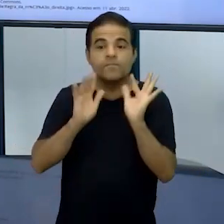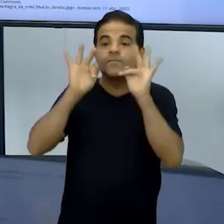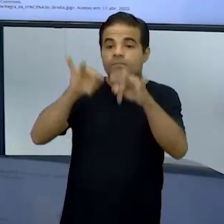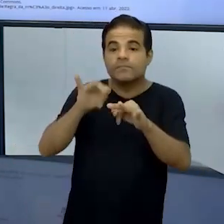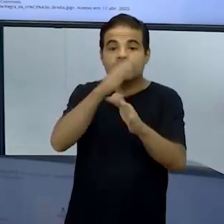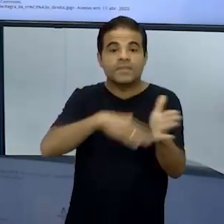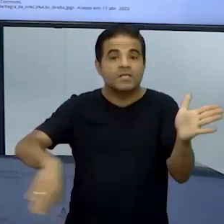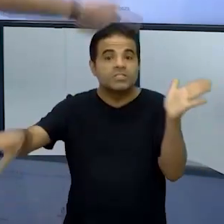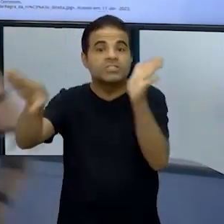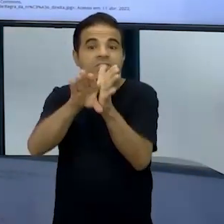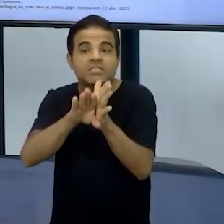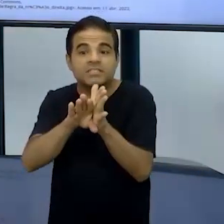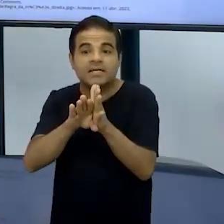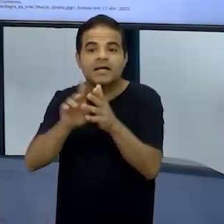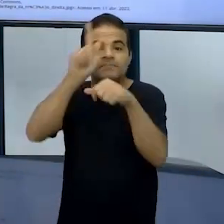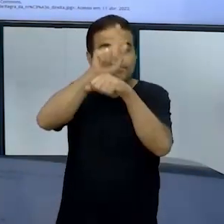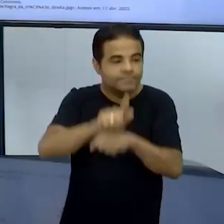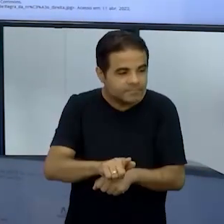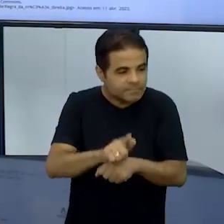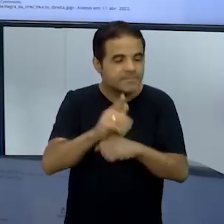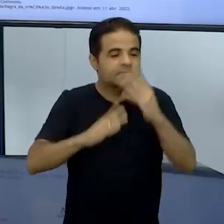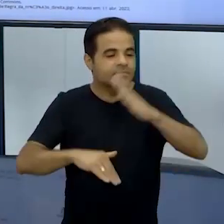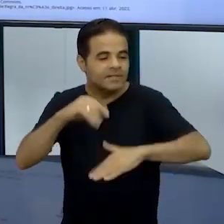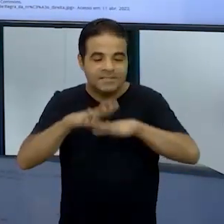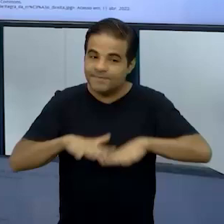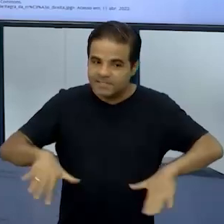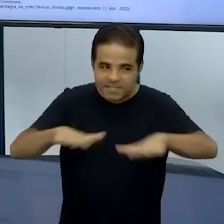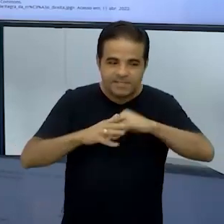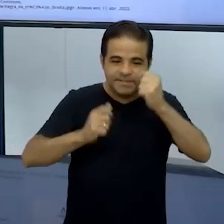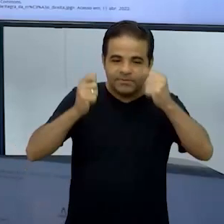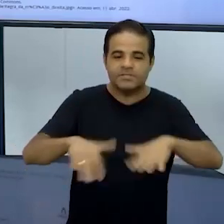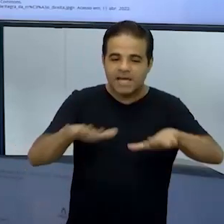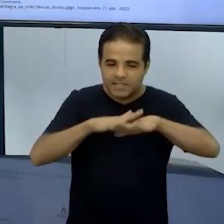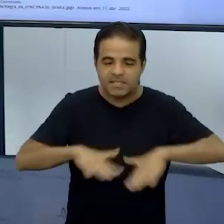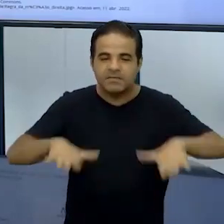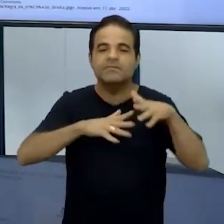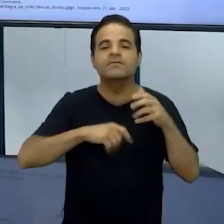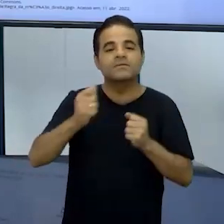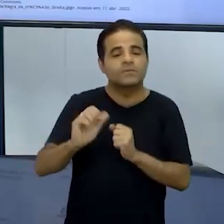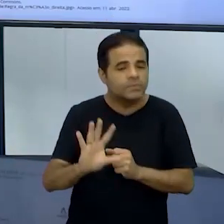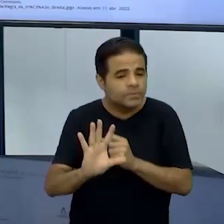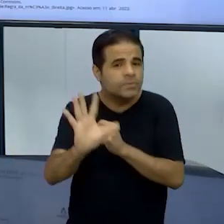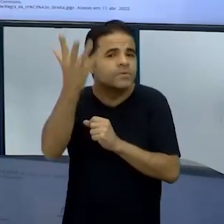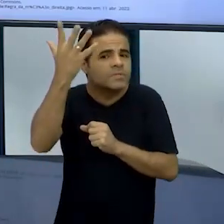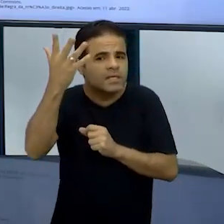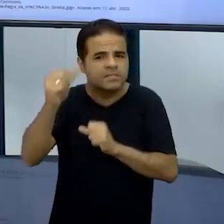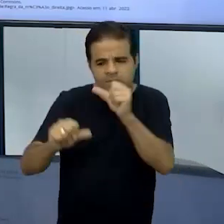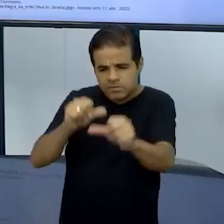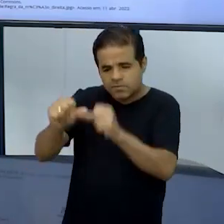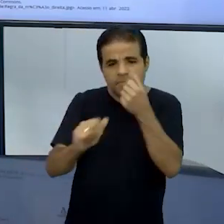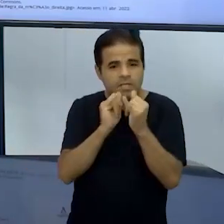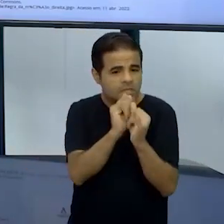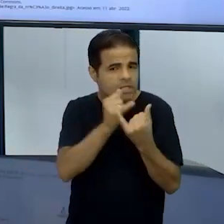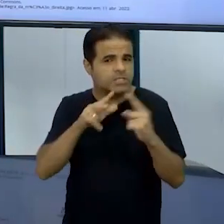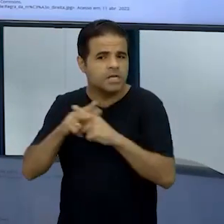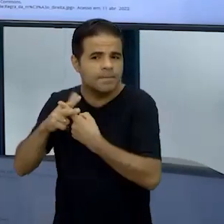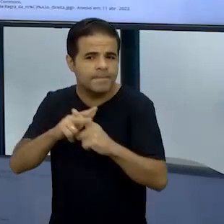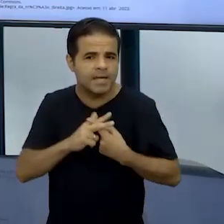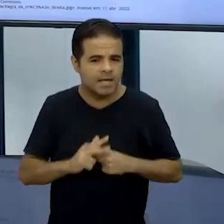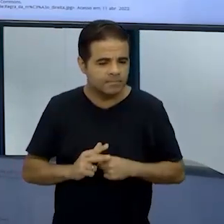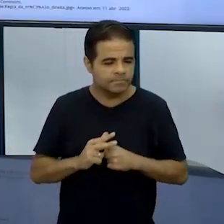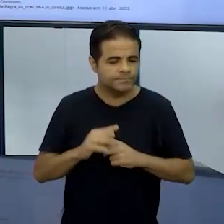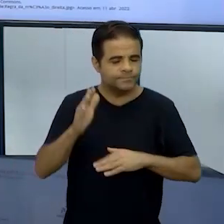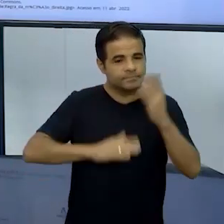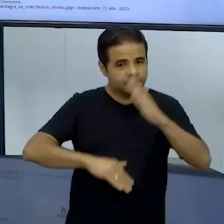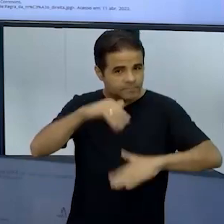chegar lá no gerador eletromagnético e explicar um pouquinho como que acontece a transformação de energia mecânica em